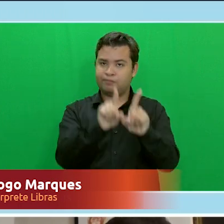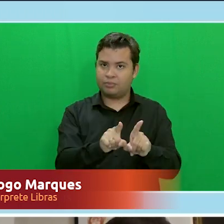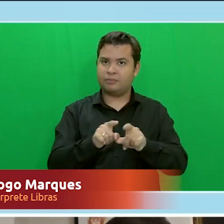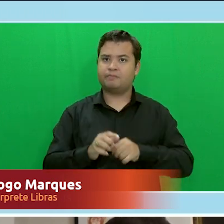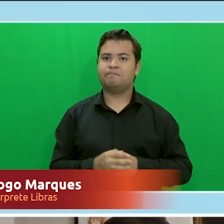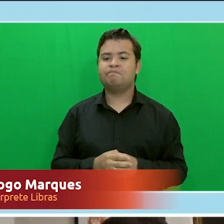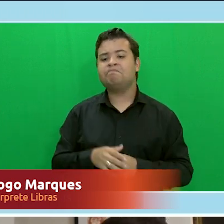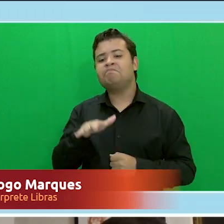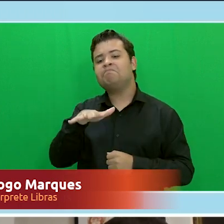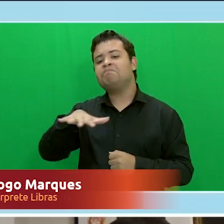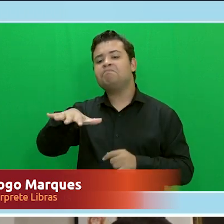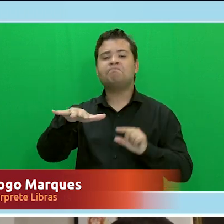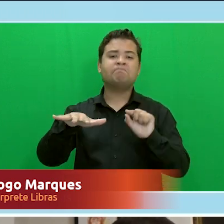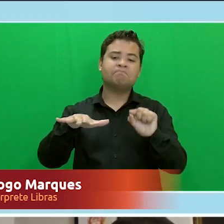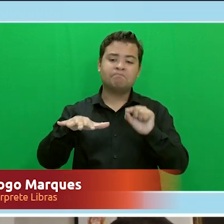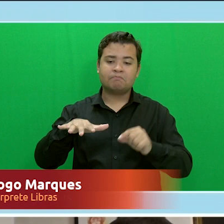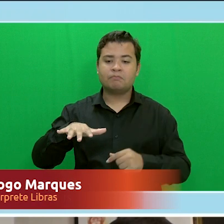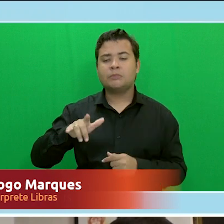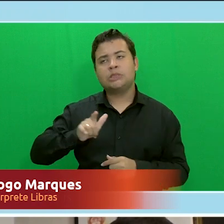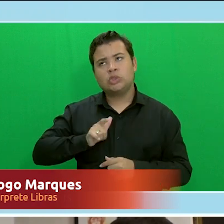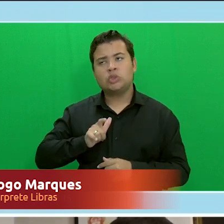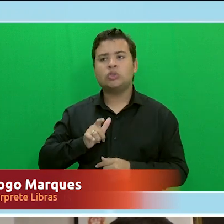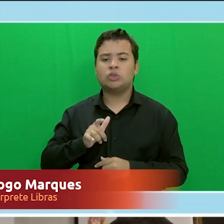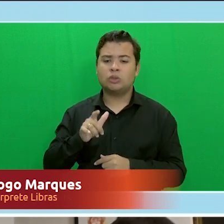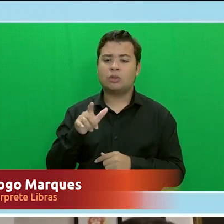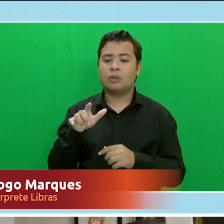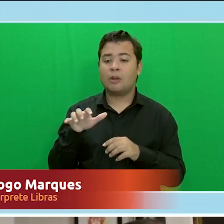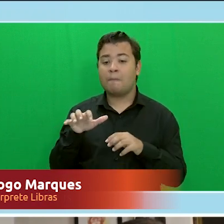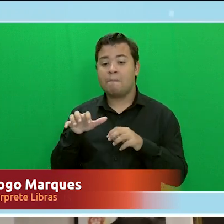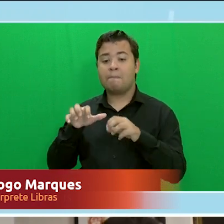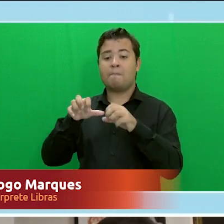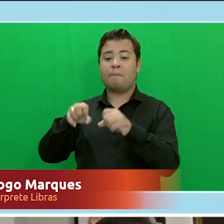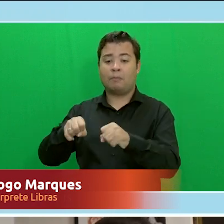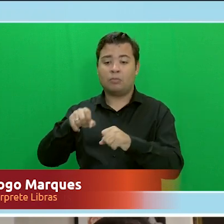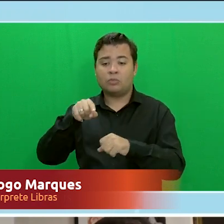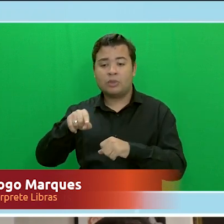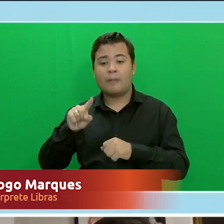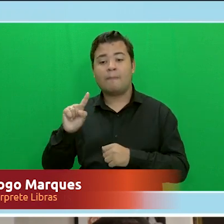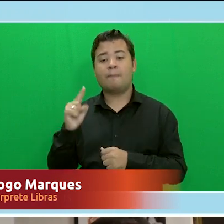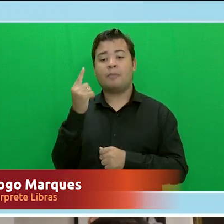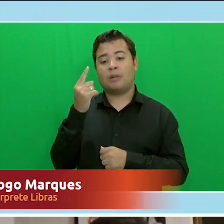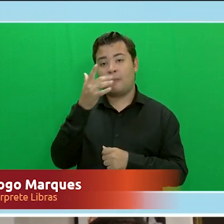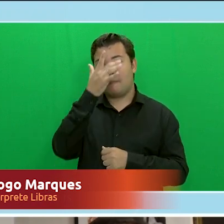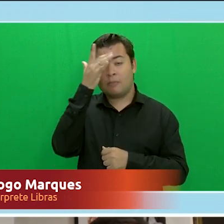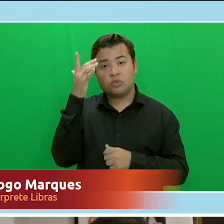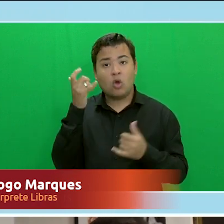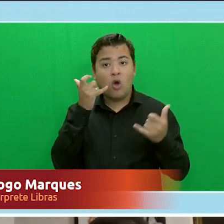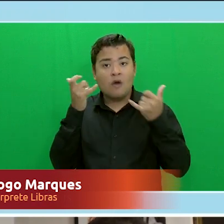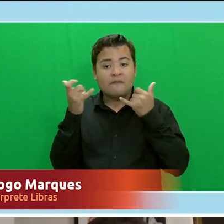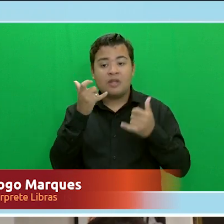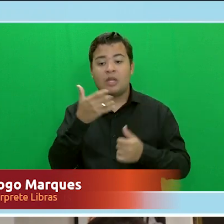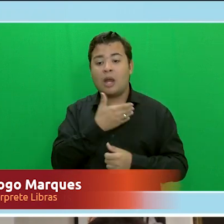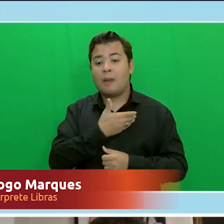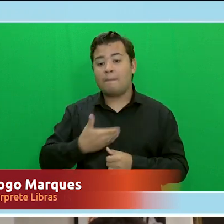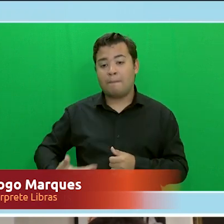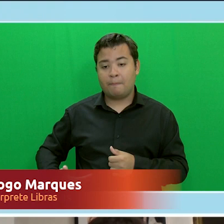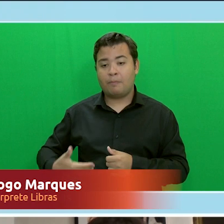ali estava tendo, foi a posse popular da primeira ouvidora